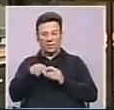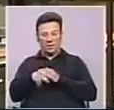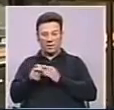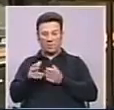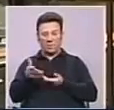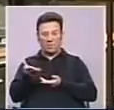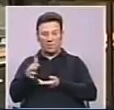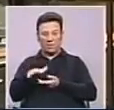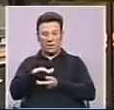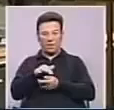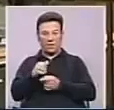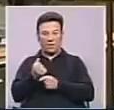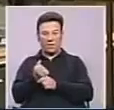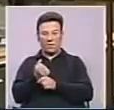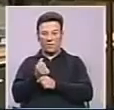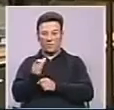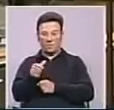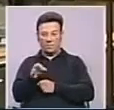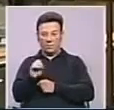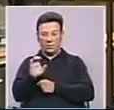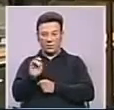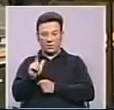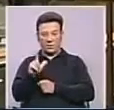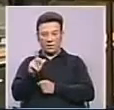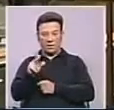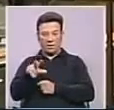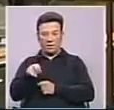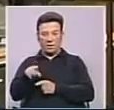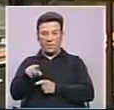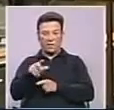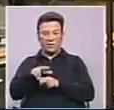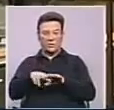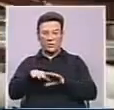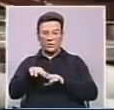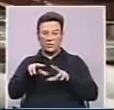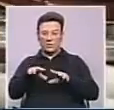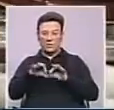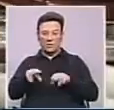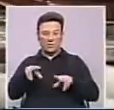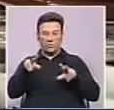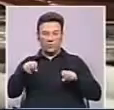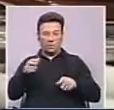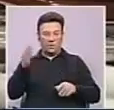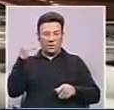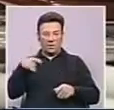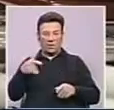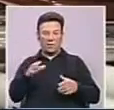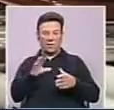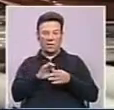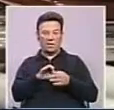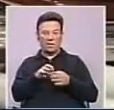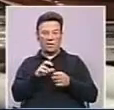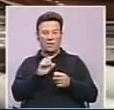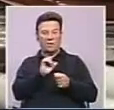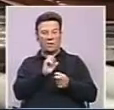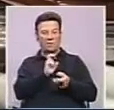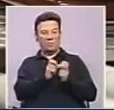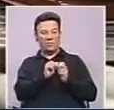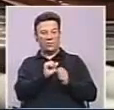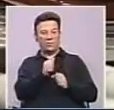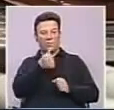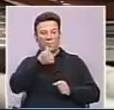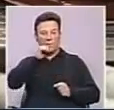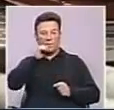área de produto de porcelana, mas que nunca foi executado e está ligado com a indústria de bebidas. E que